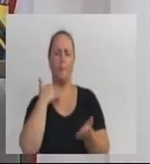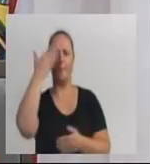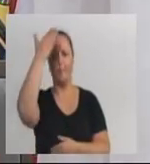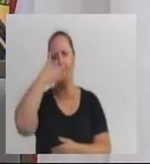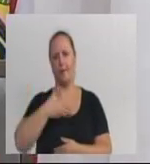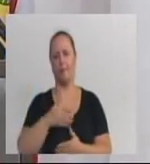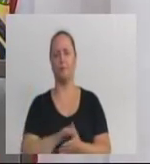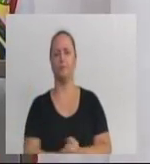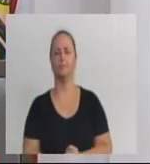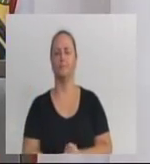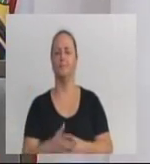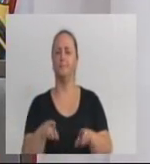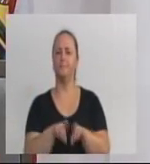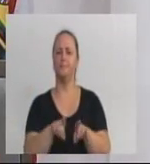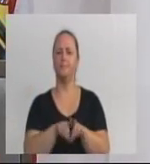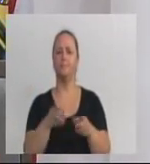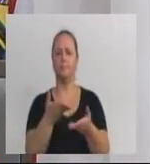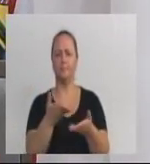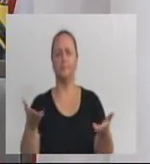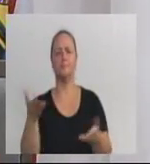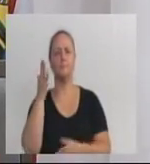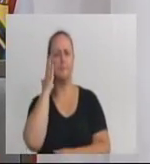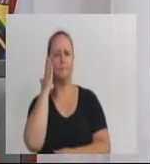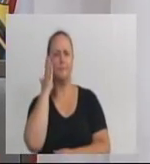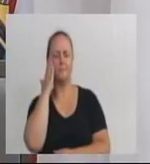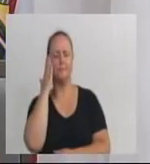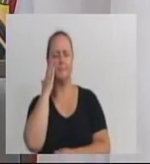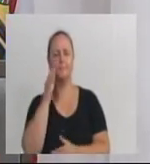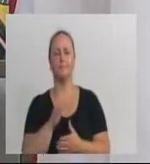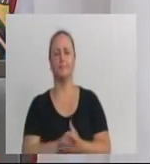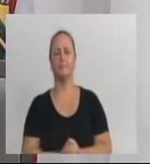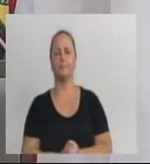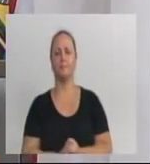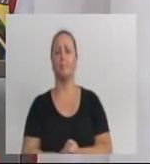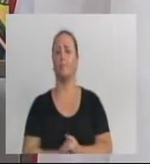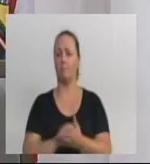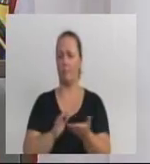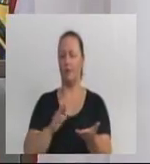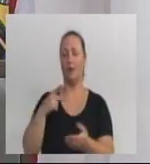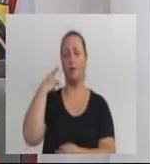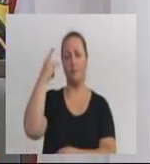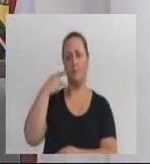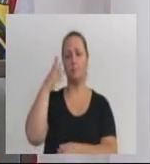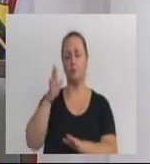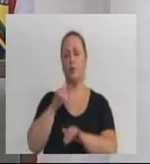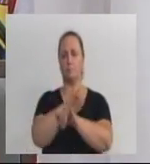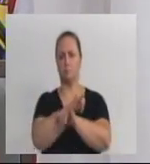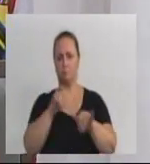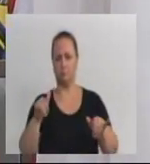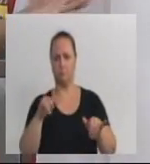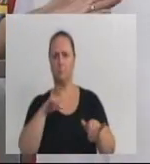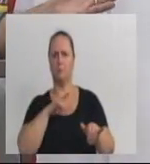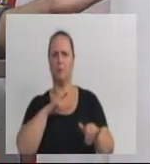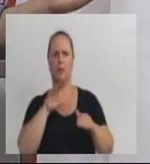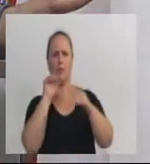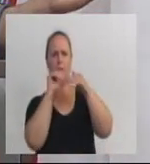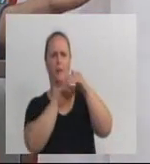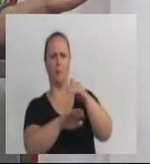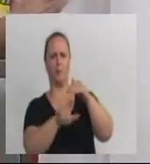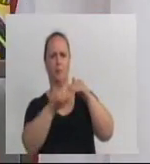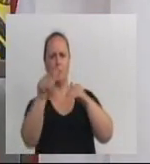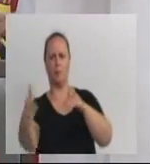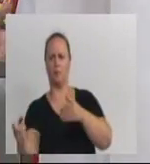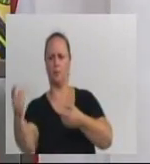sabem, segundo o que o vereador informou aqui, que houve um depósito, depois houve um estorno. Então, não tendo perda